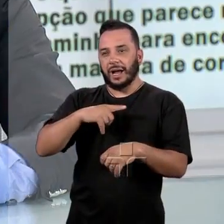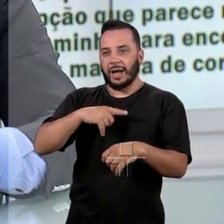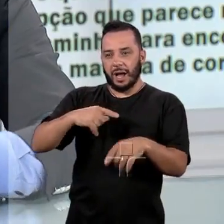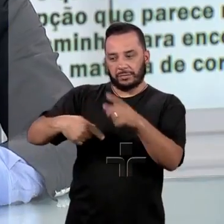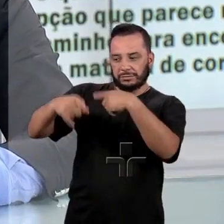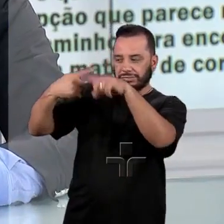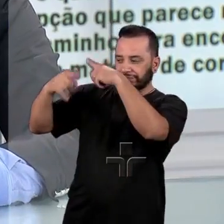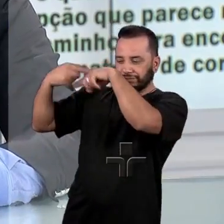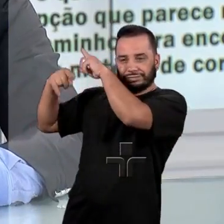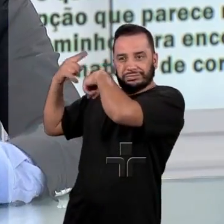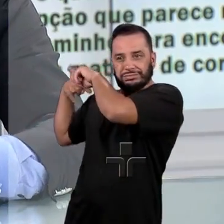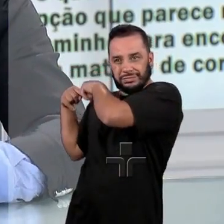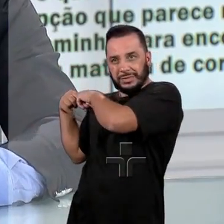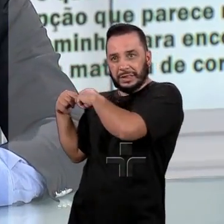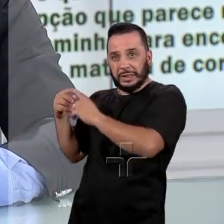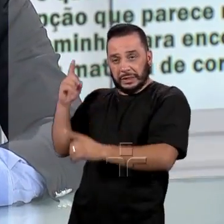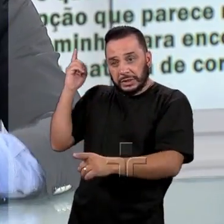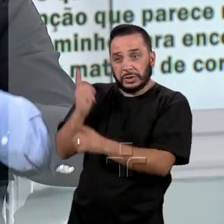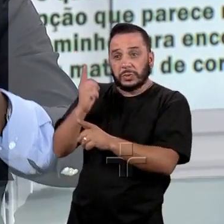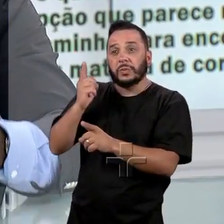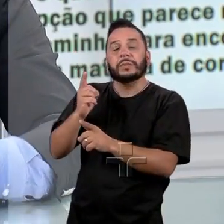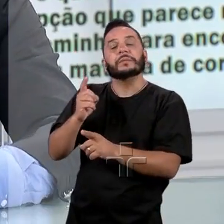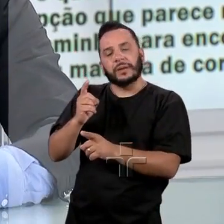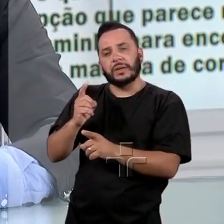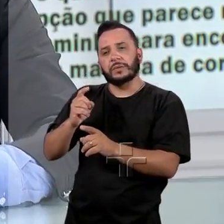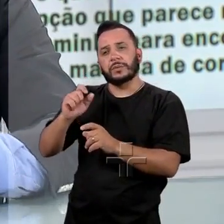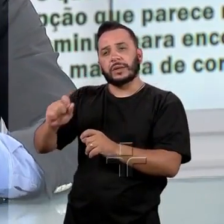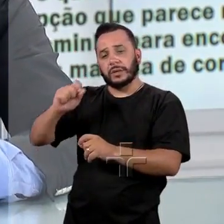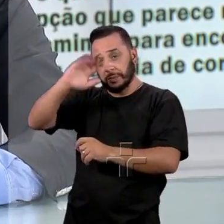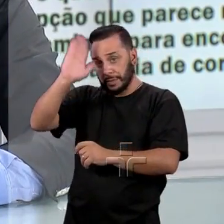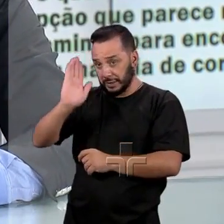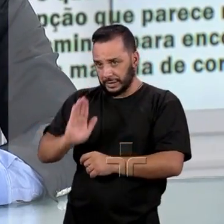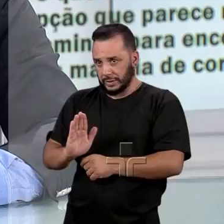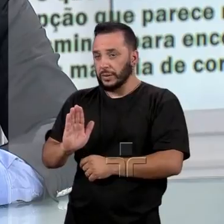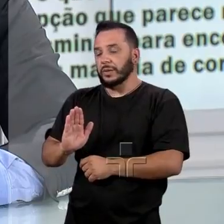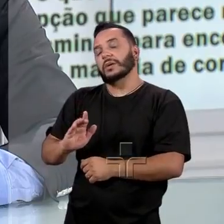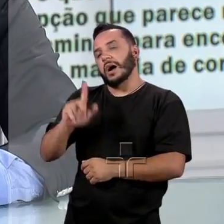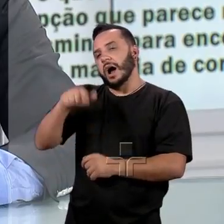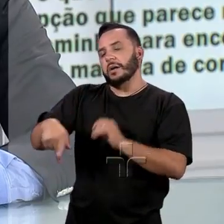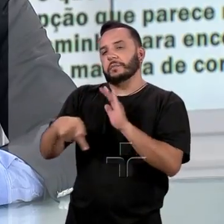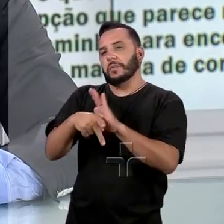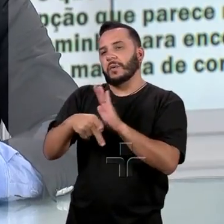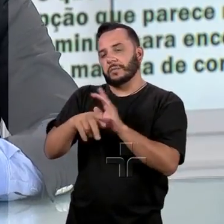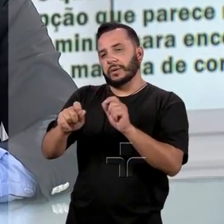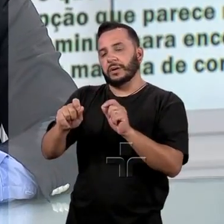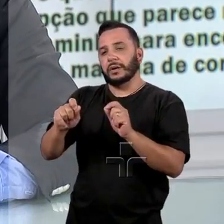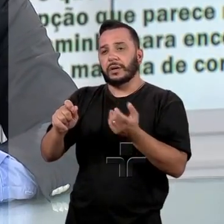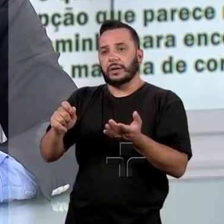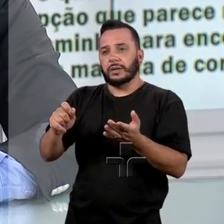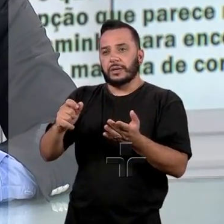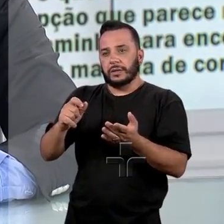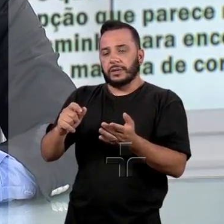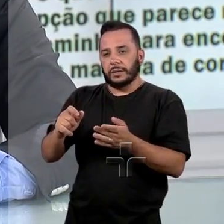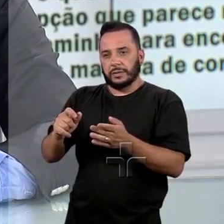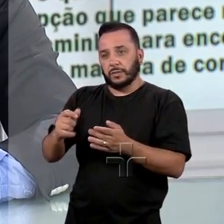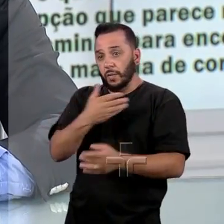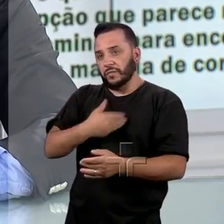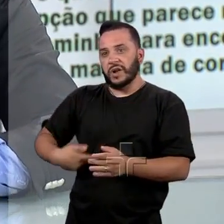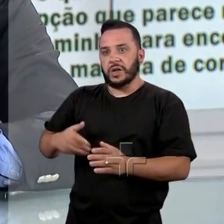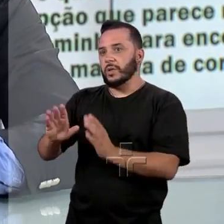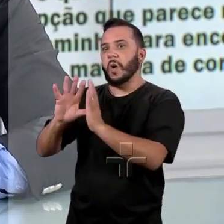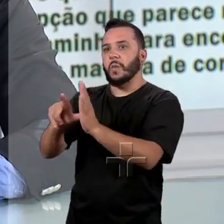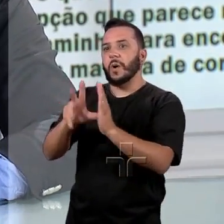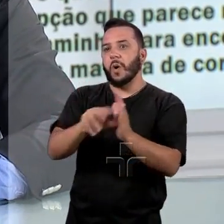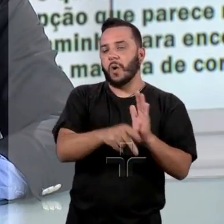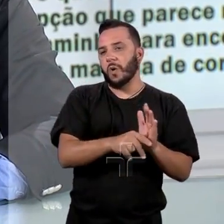descobrimento, né? Só lembrar que o nosso descobrimento e o que se veio depois foi só apropriação e subtração dos bens do povo brasileiro. Então, se